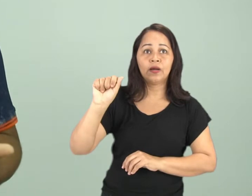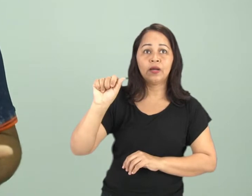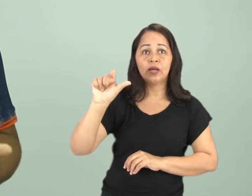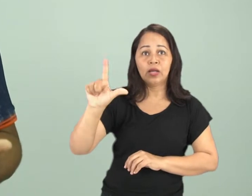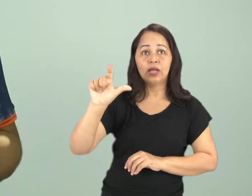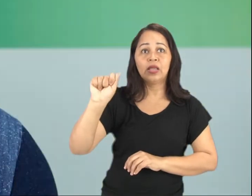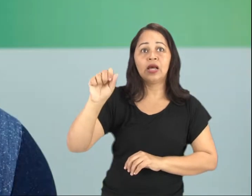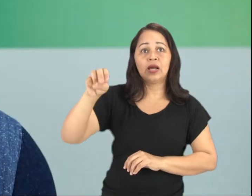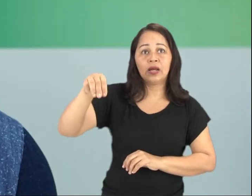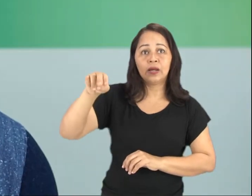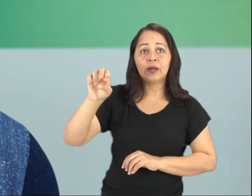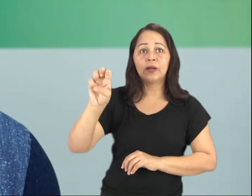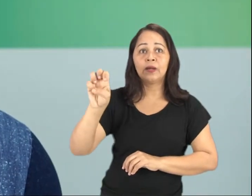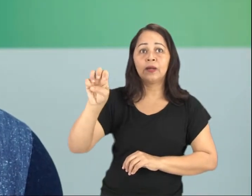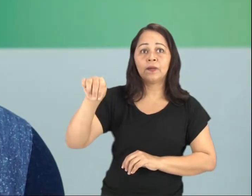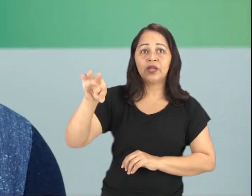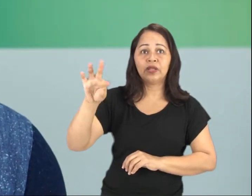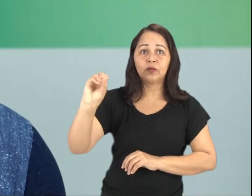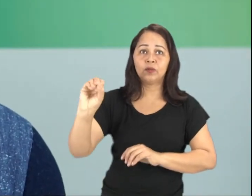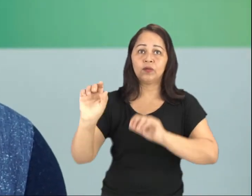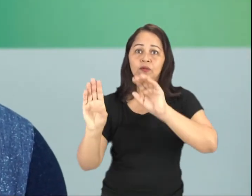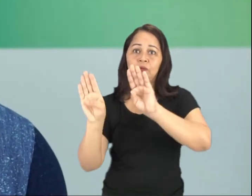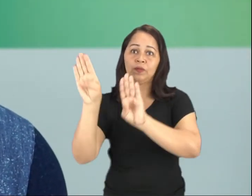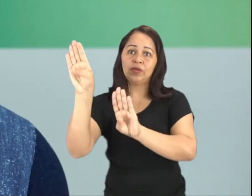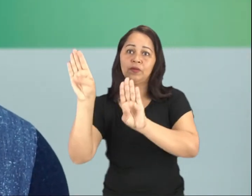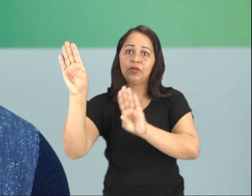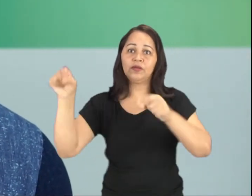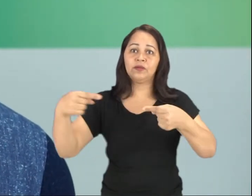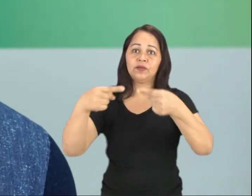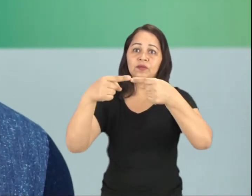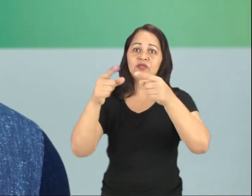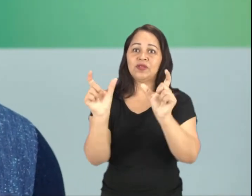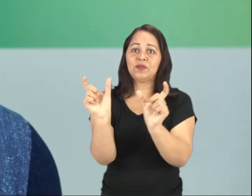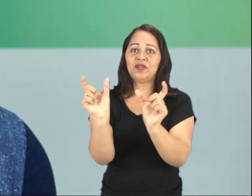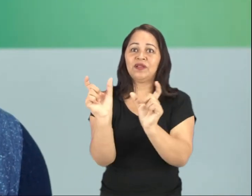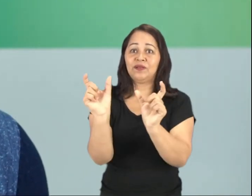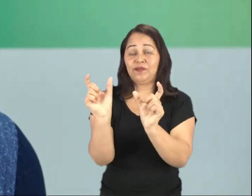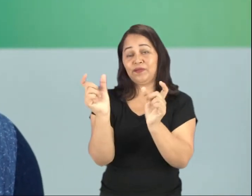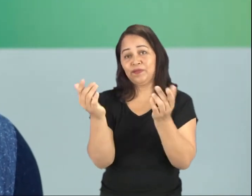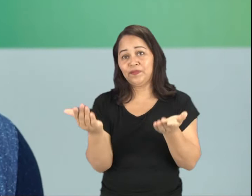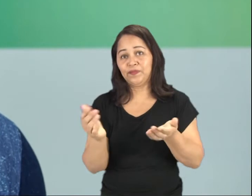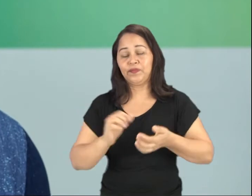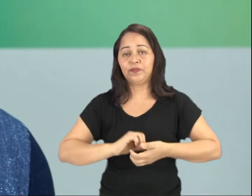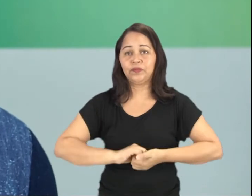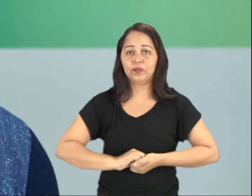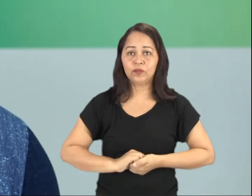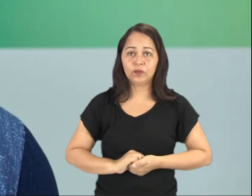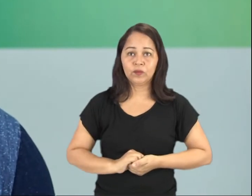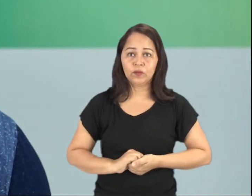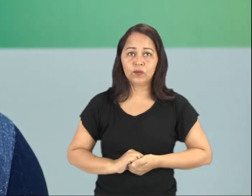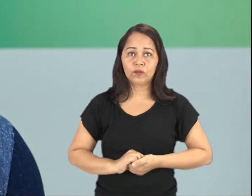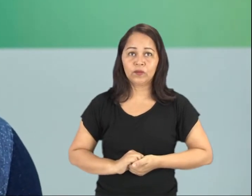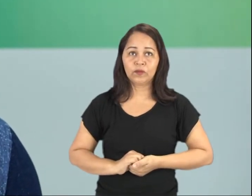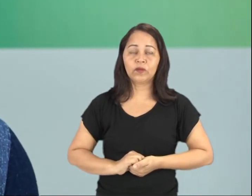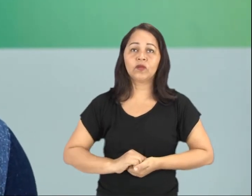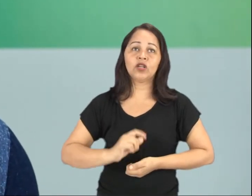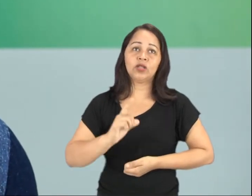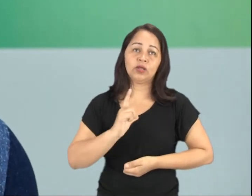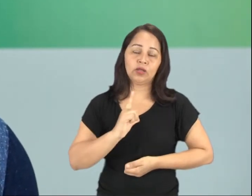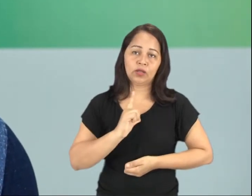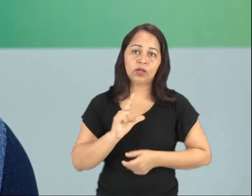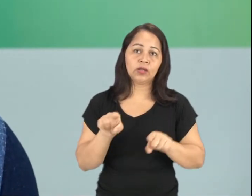E instrumento rima com lamento, B com B, tá certo? Vamos lá. Nós temos também a